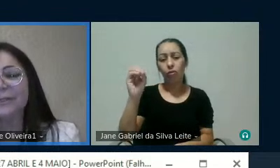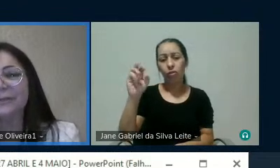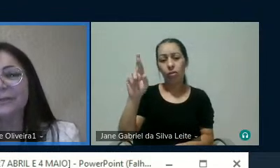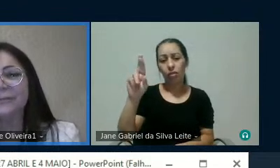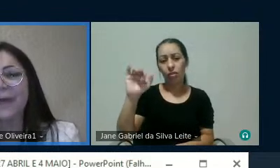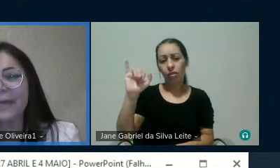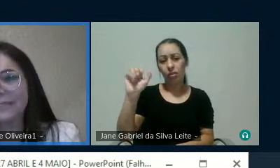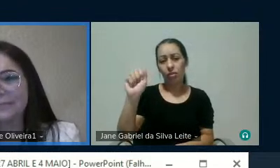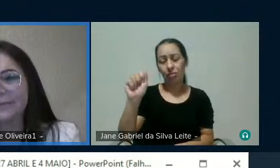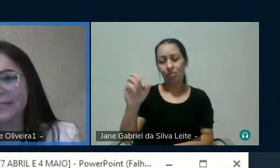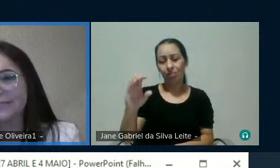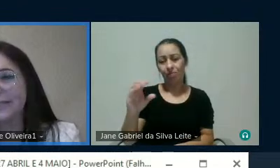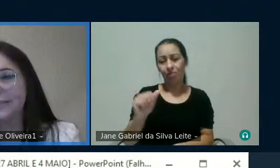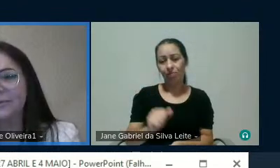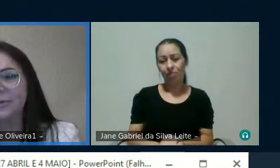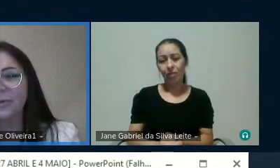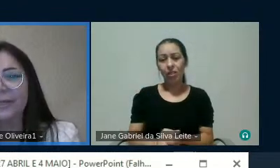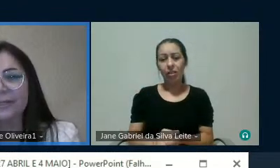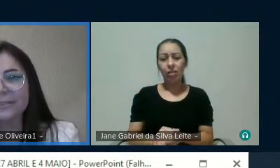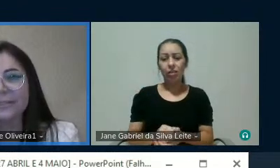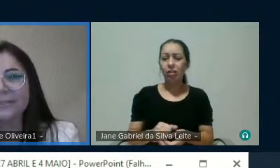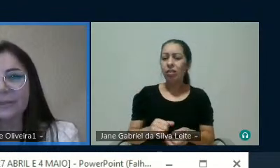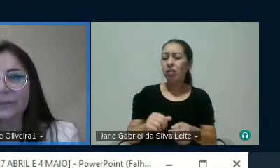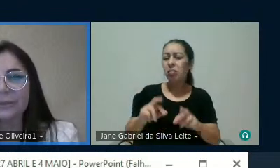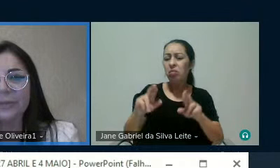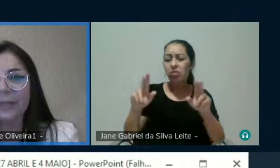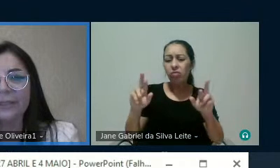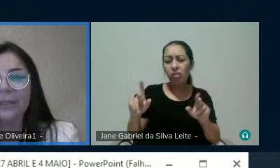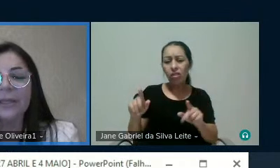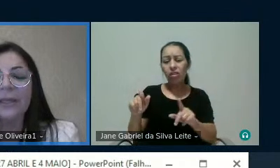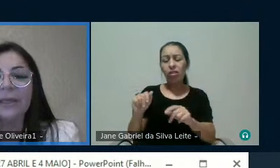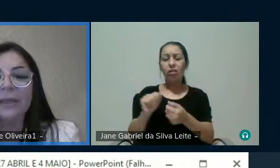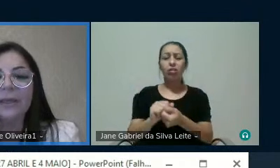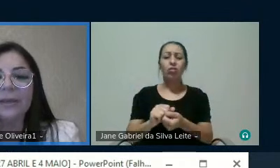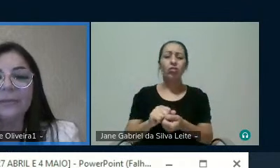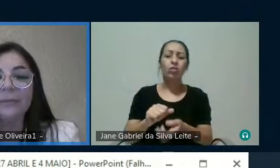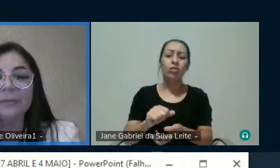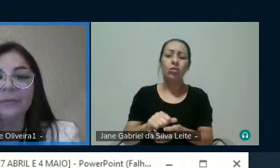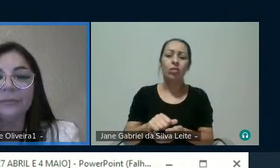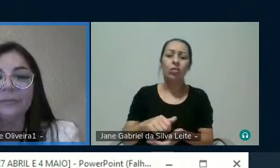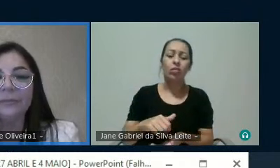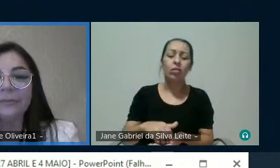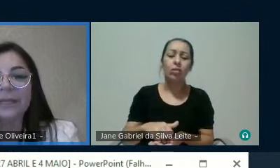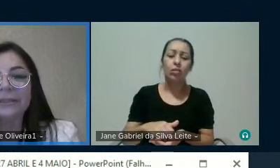Pastoreio, várias lendas folclóricas que circulam, né,